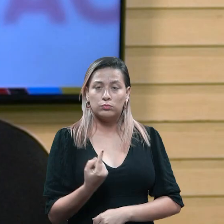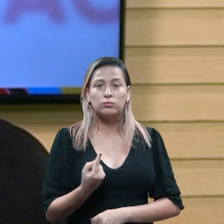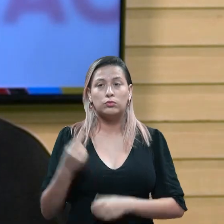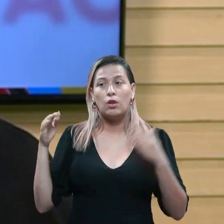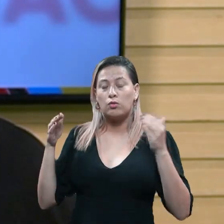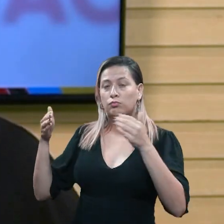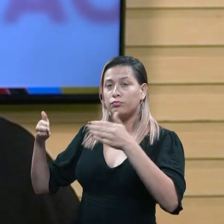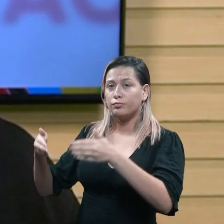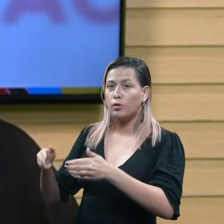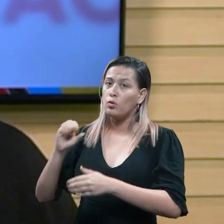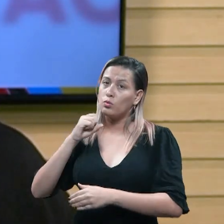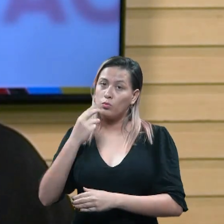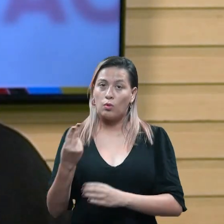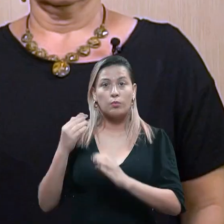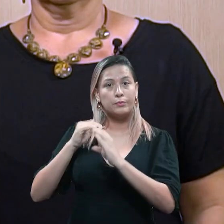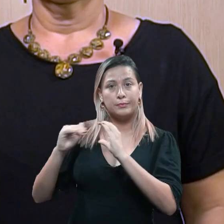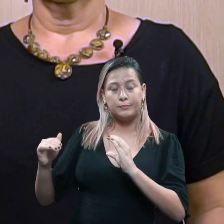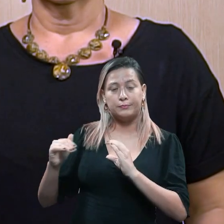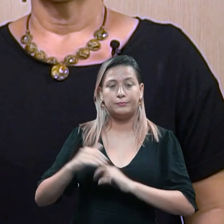no fórum ou por e-mail.